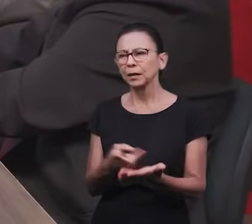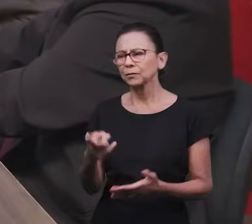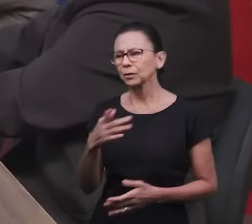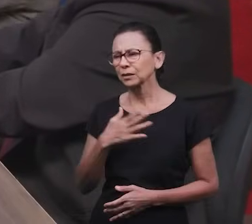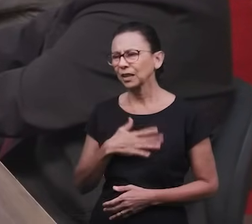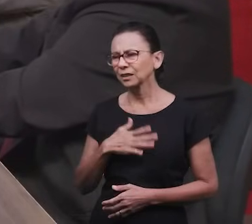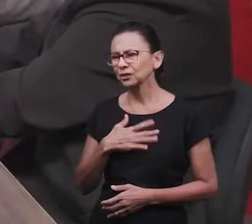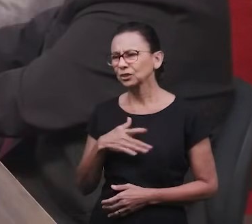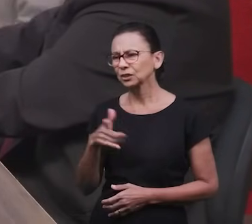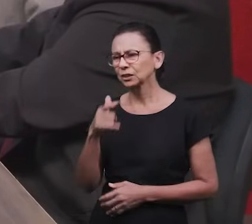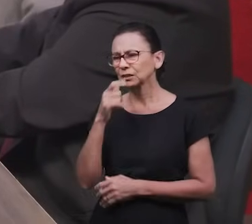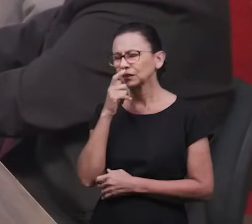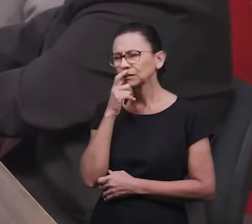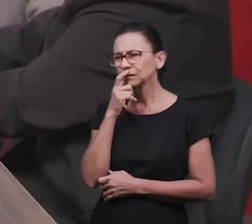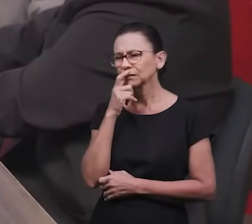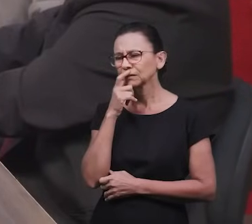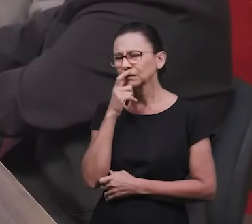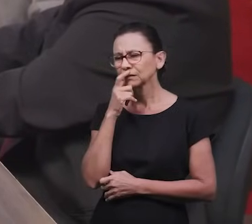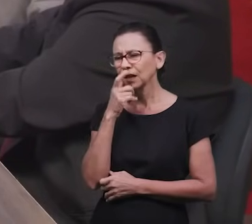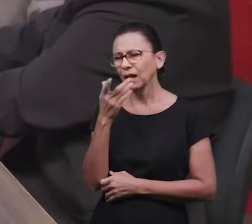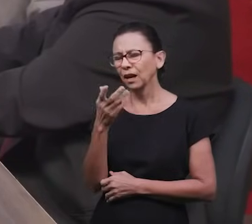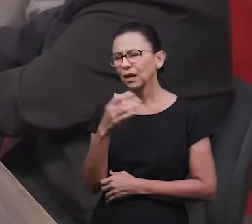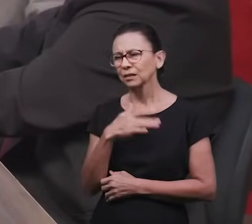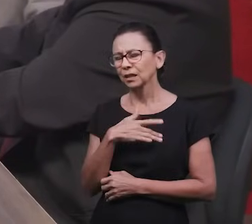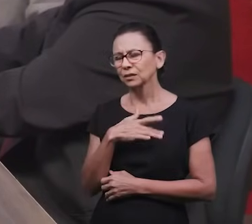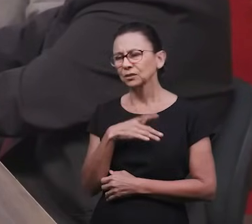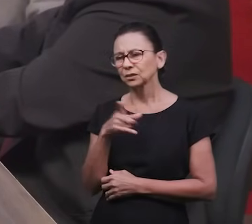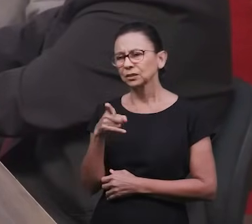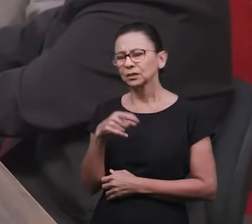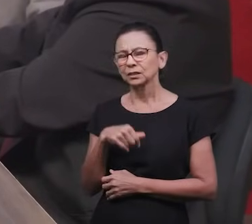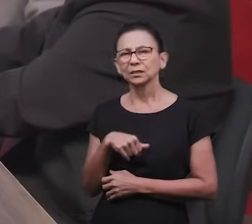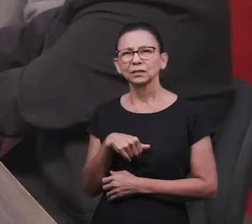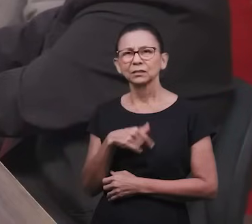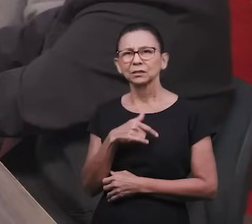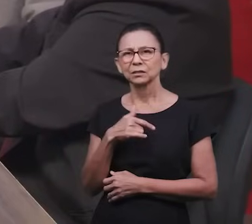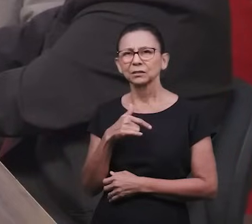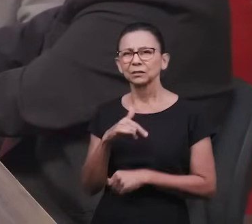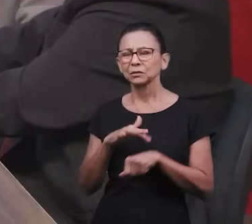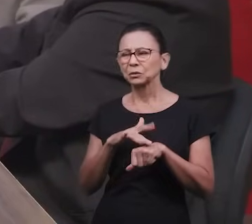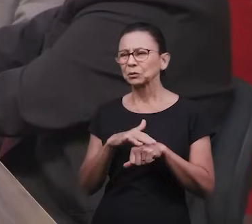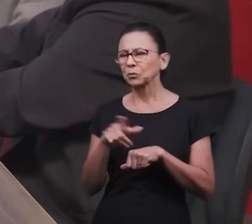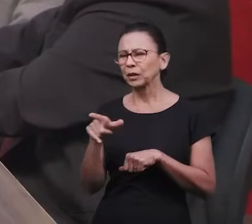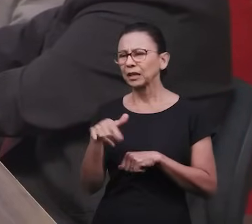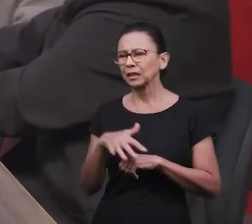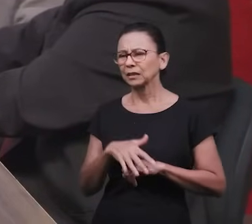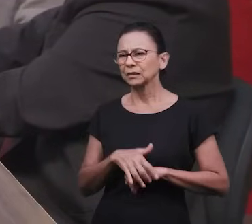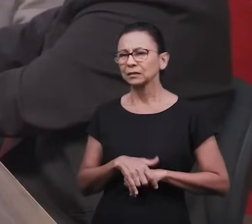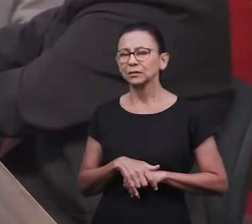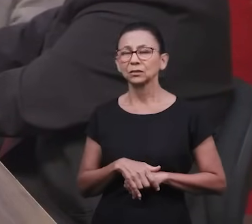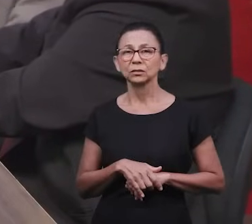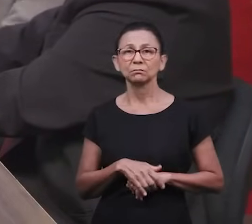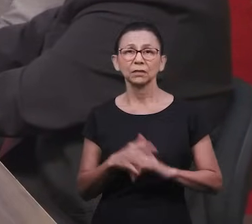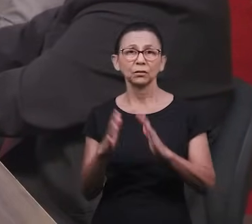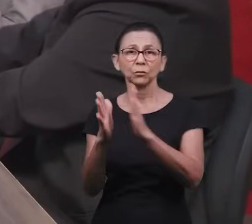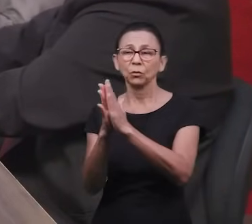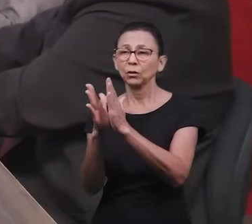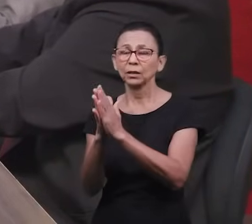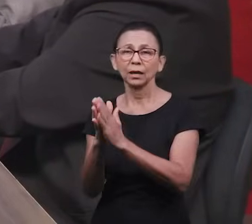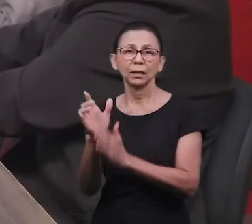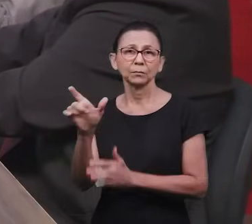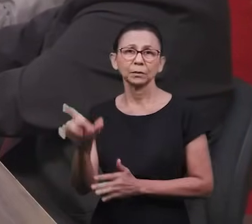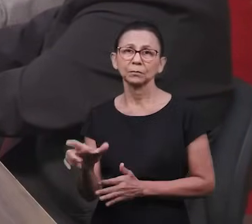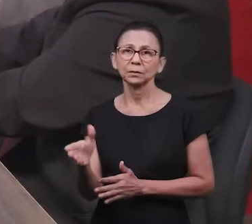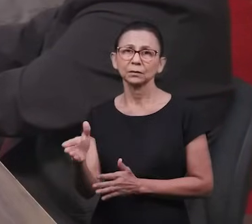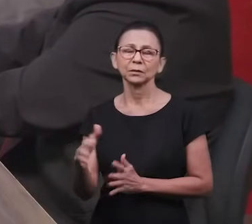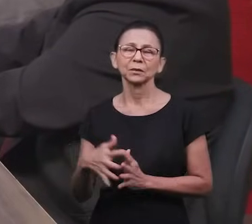se compadeceu da pessoa. Ele se compadeceu da pessoa. E ele falou que ele achava que ele não ia sair de lá, não, do jeito que ele estava. Por isso que